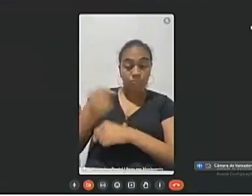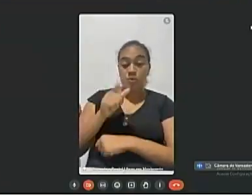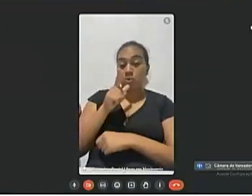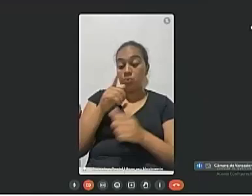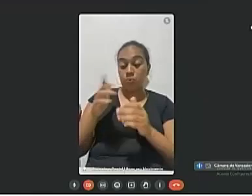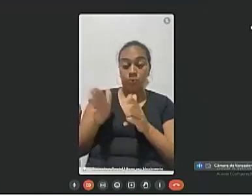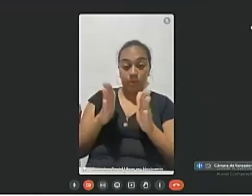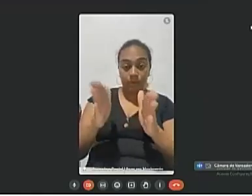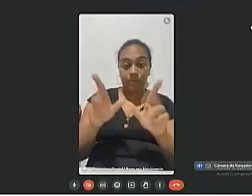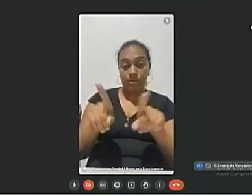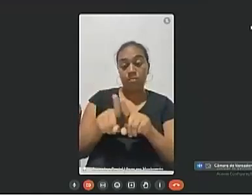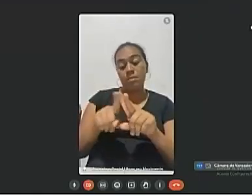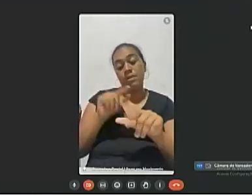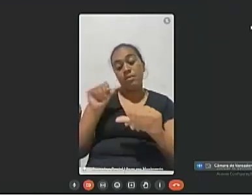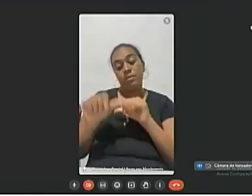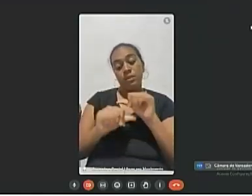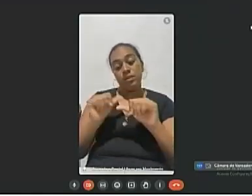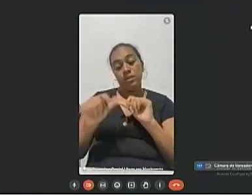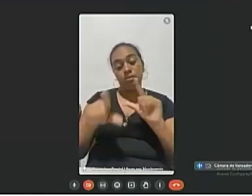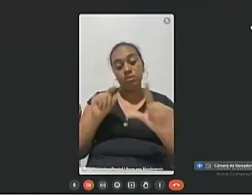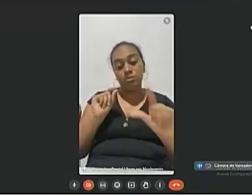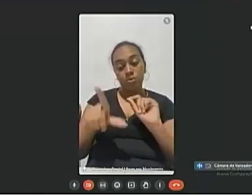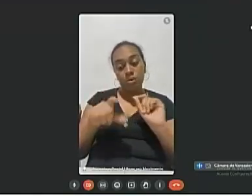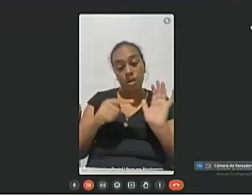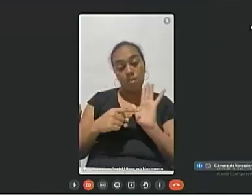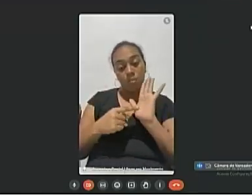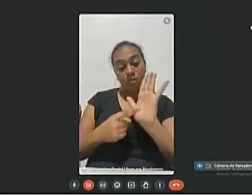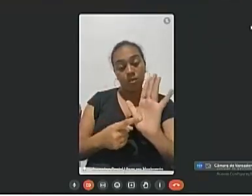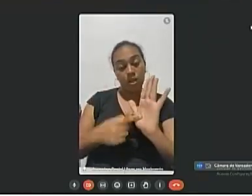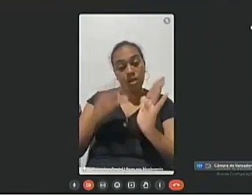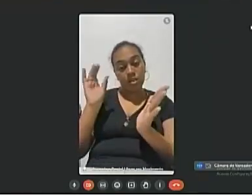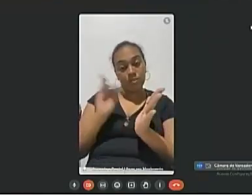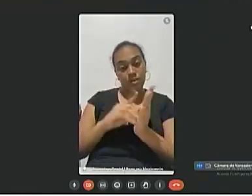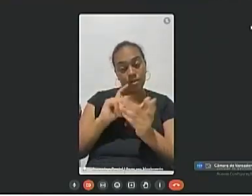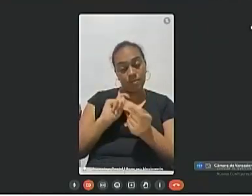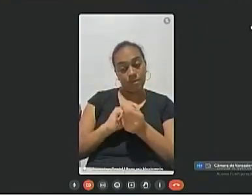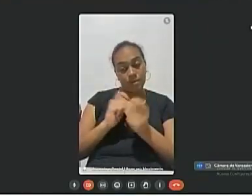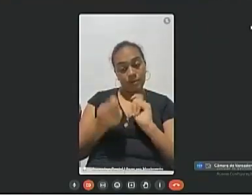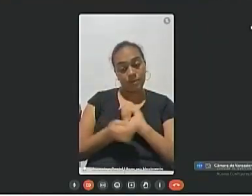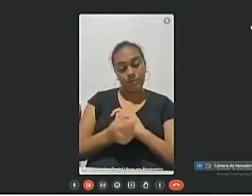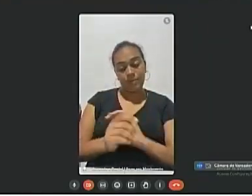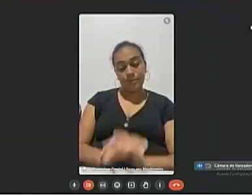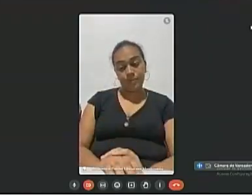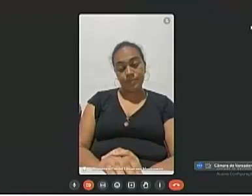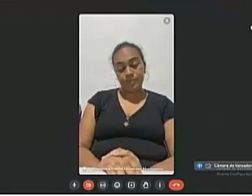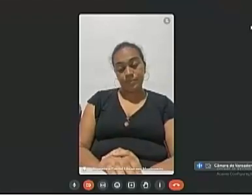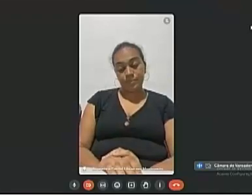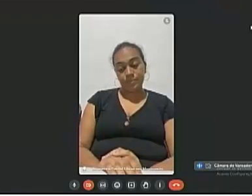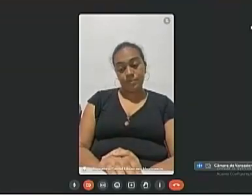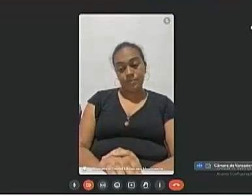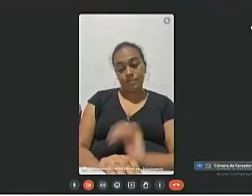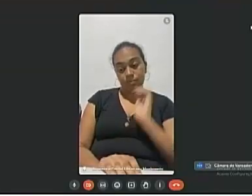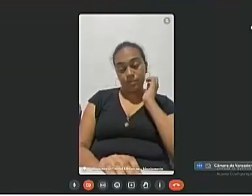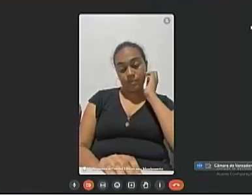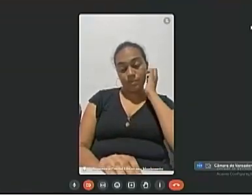Essas são alternativas que se demonstraram viáveis economicamente, né? Então,